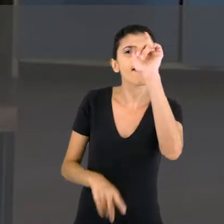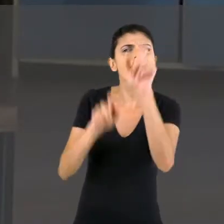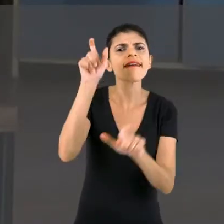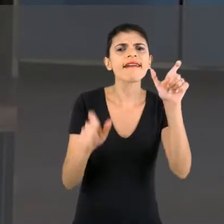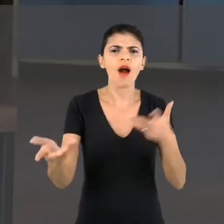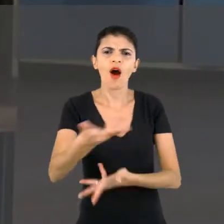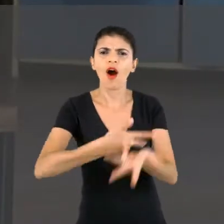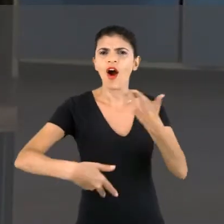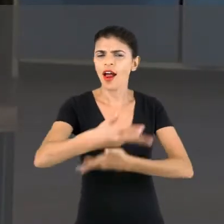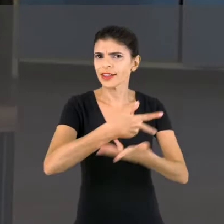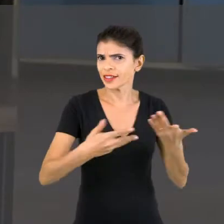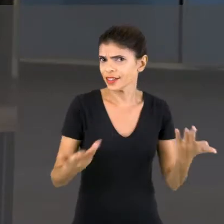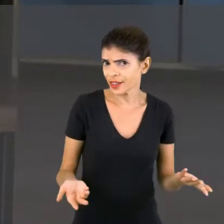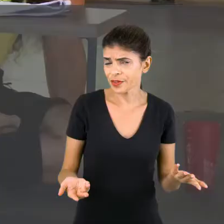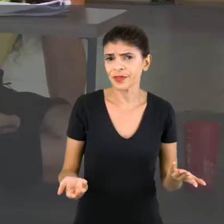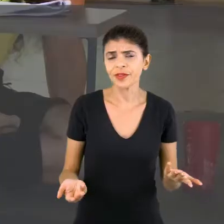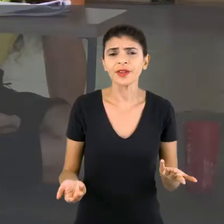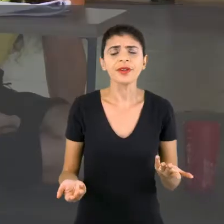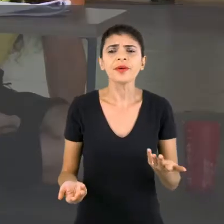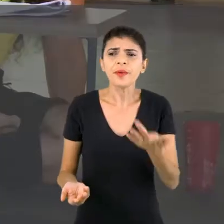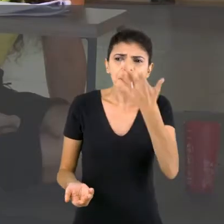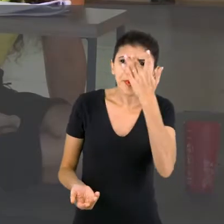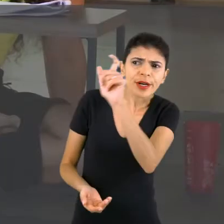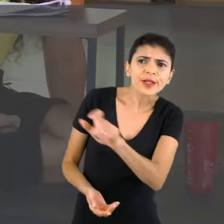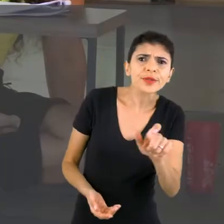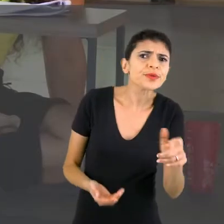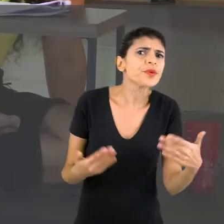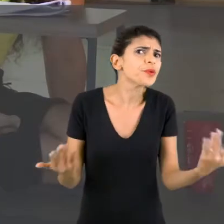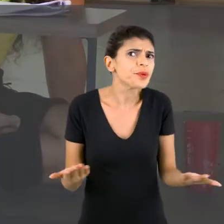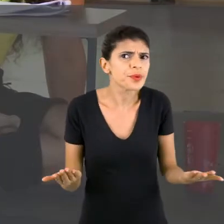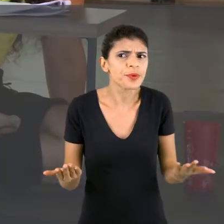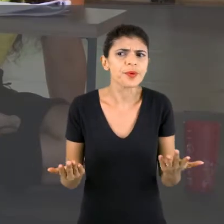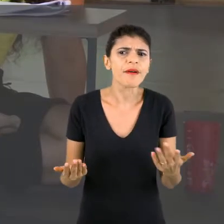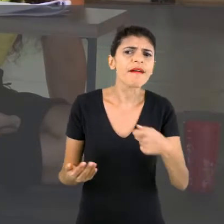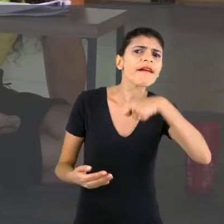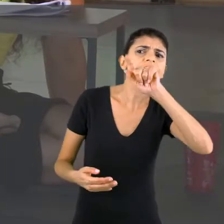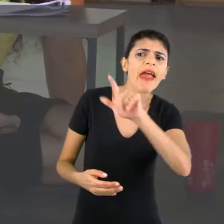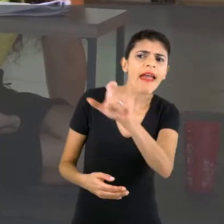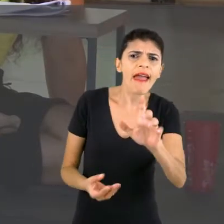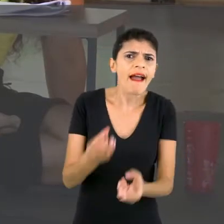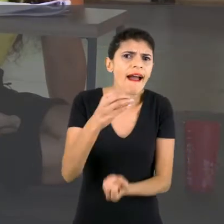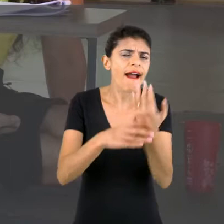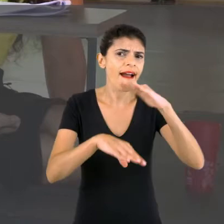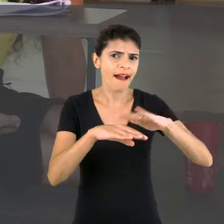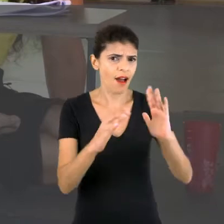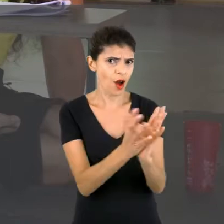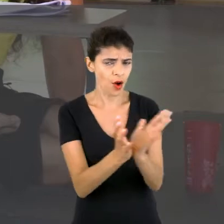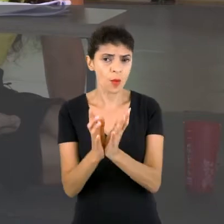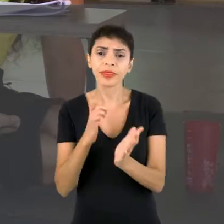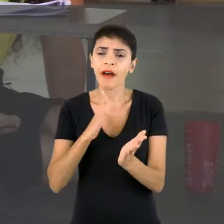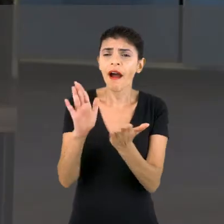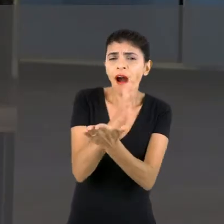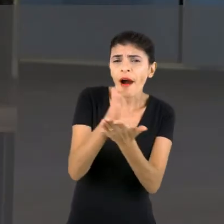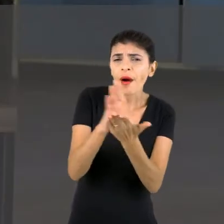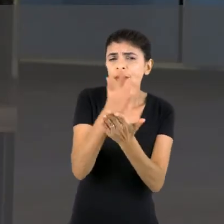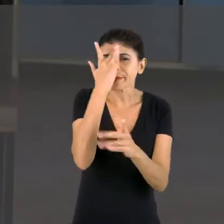são os integrantes desse coletivo. De que pessoas, quais pessoas formam esse coletivo, né?